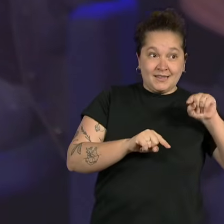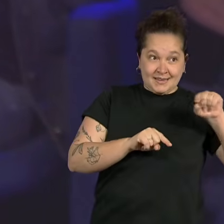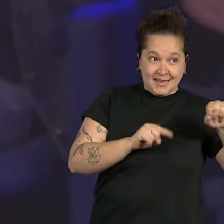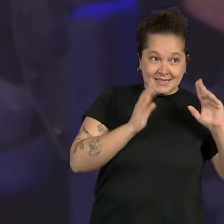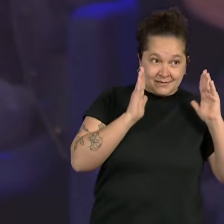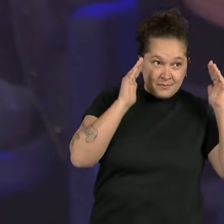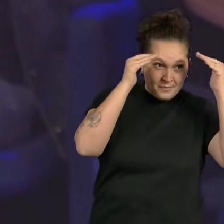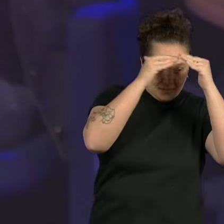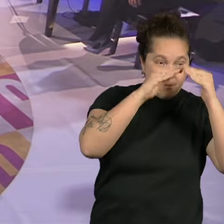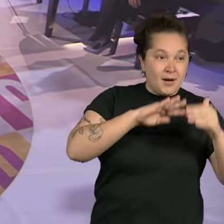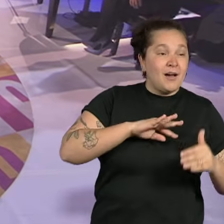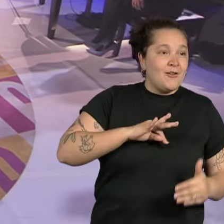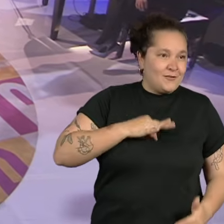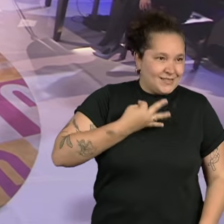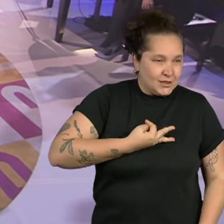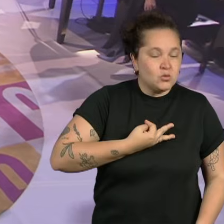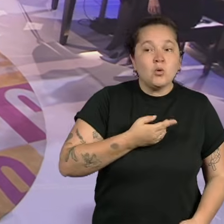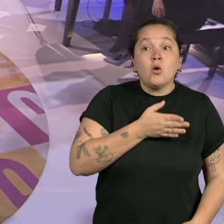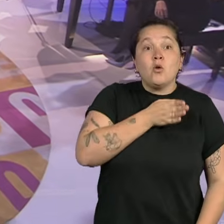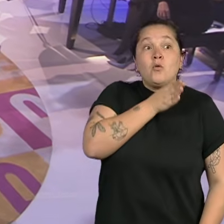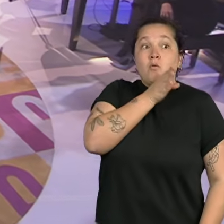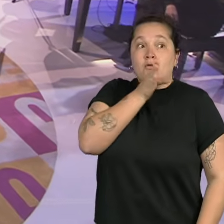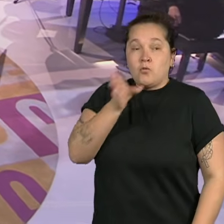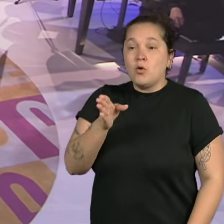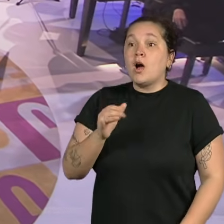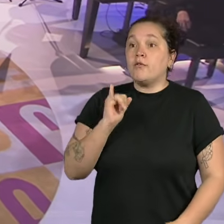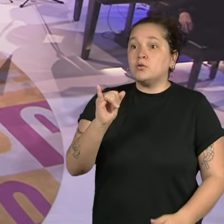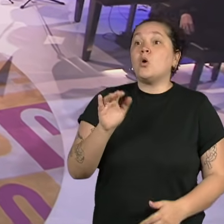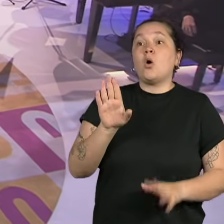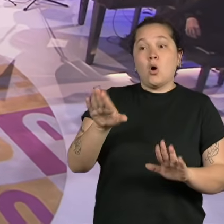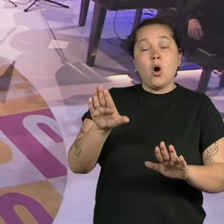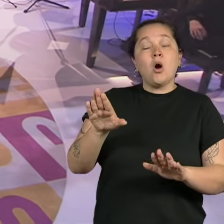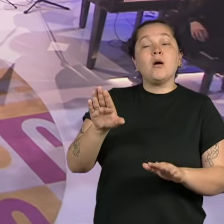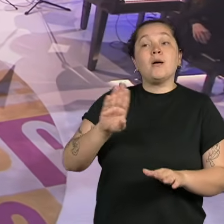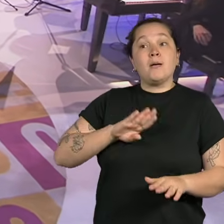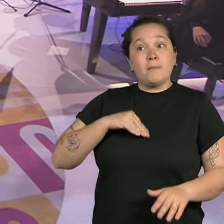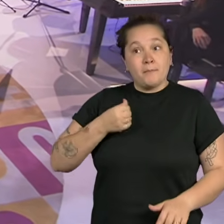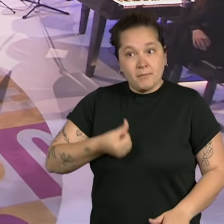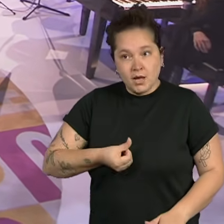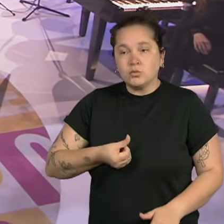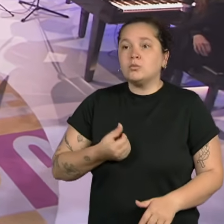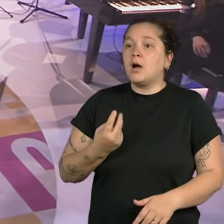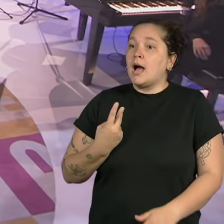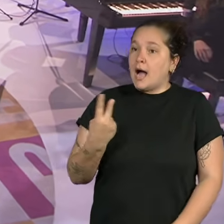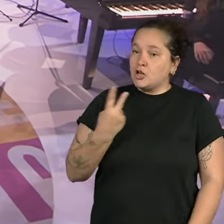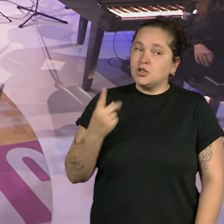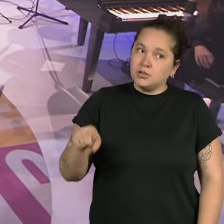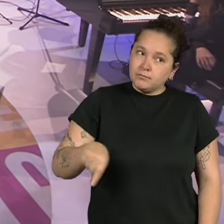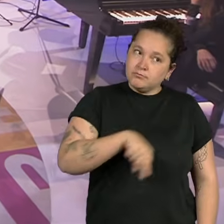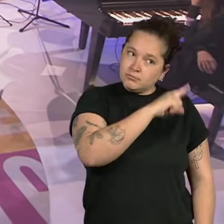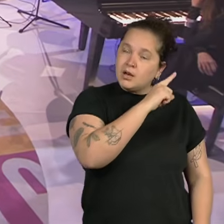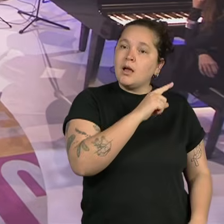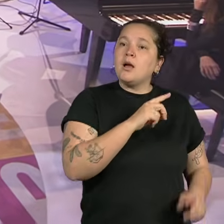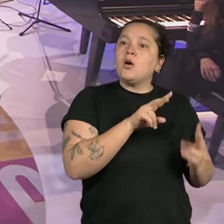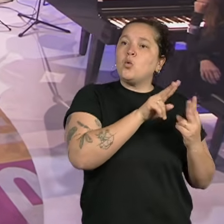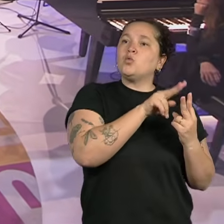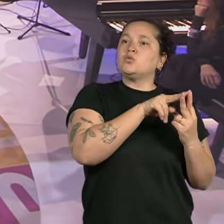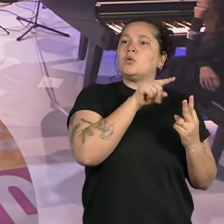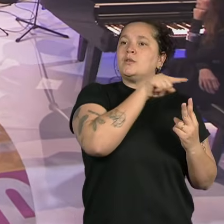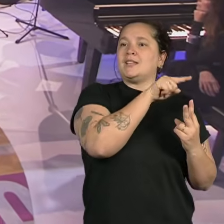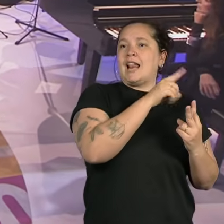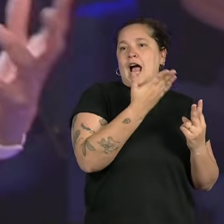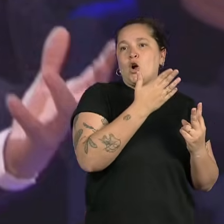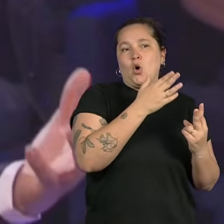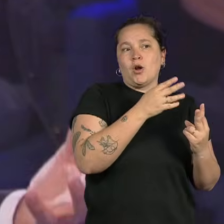olha, eu queria te pedir uma coisa, eu queria que nós dois papas, celebrássemos a canonização de 2 papas.